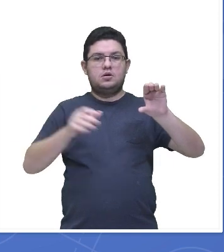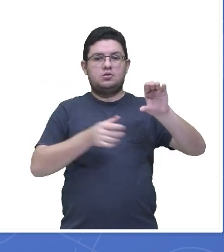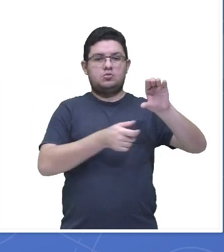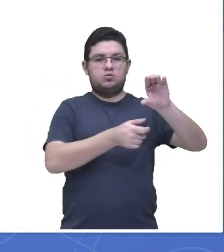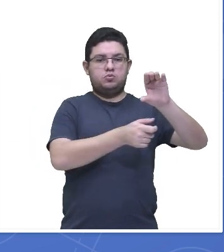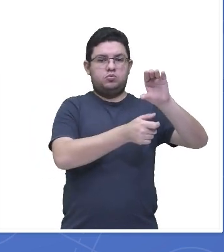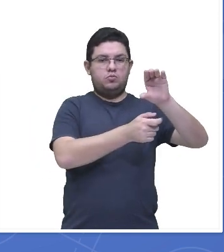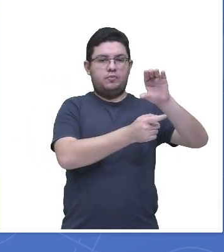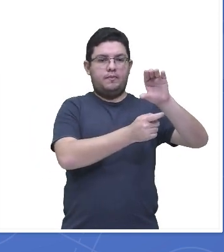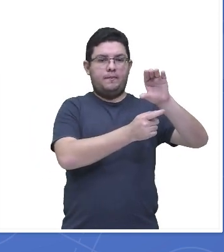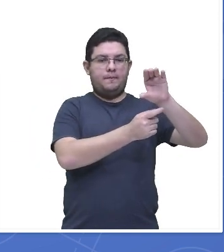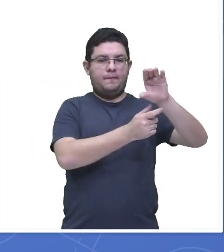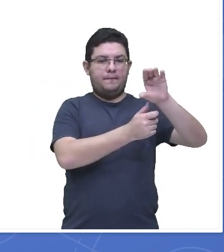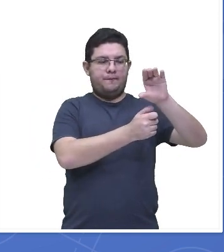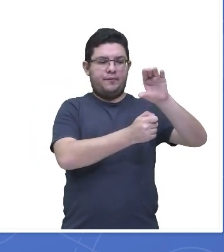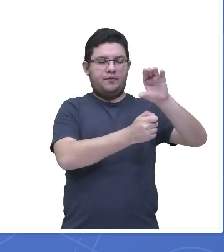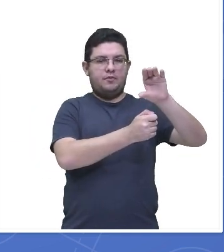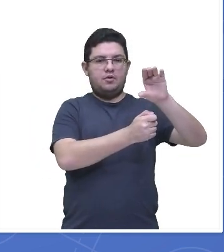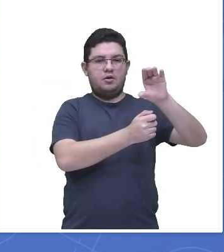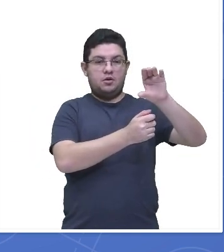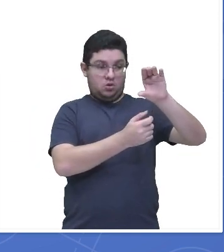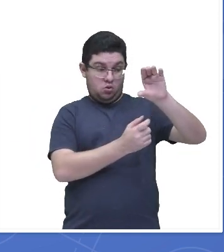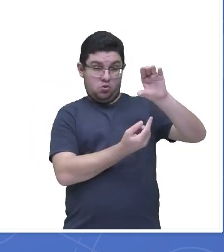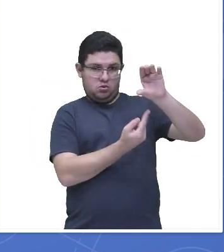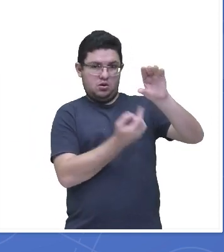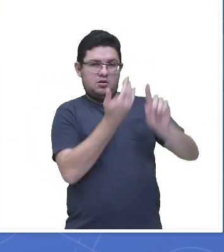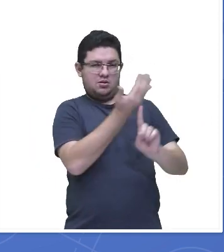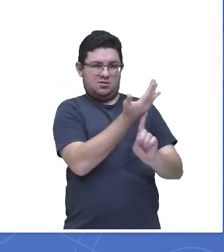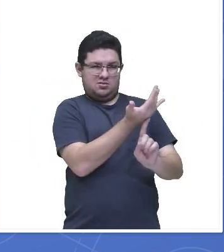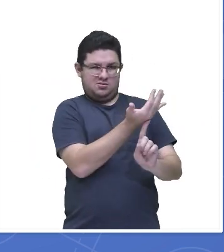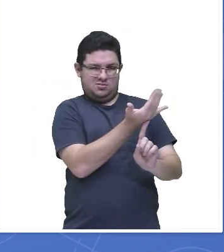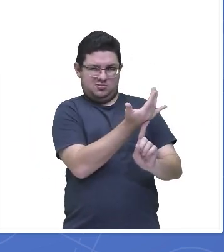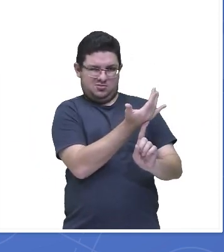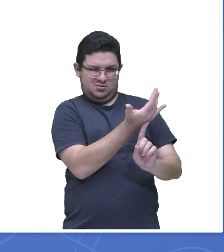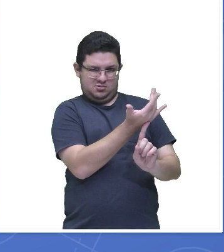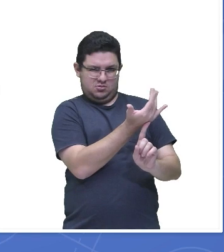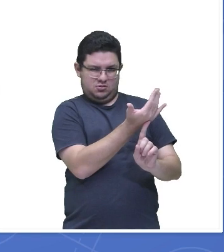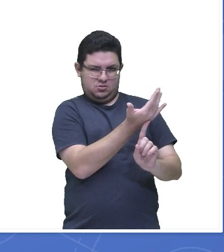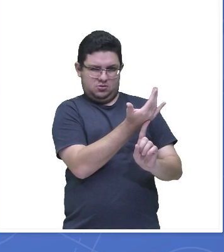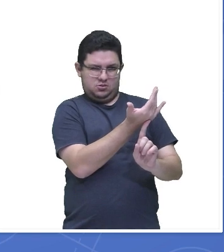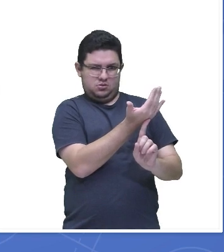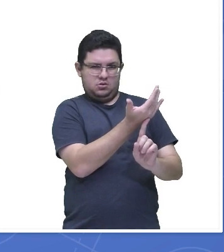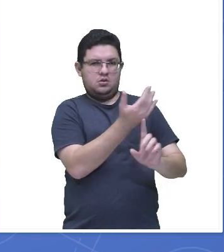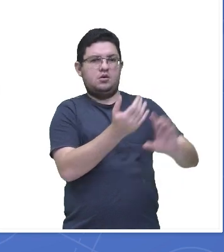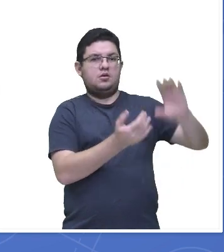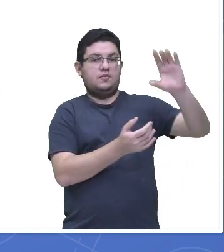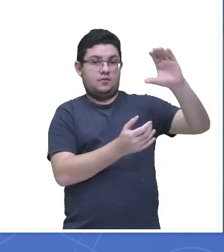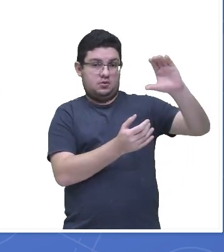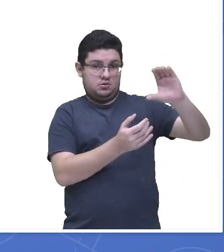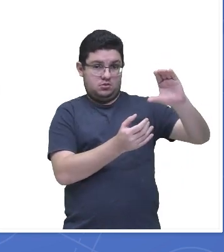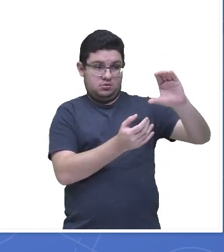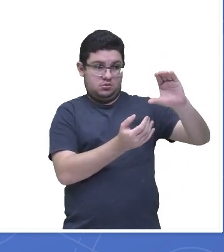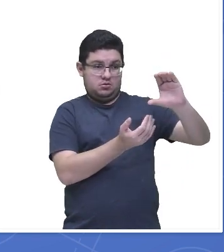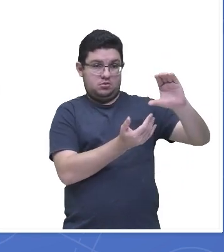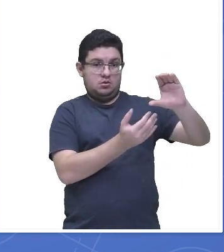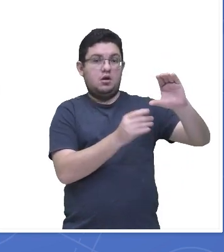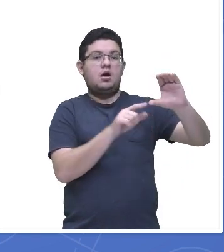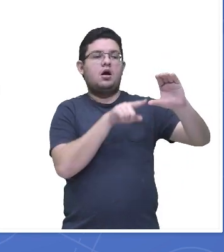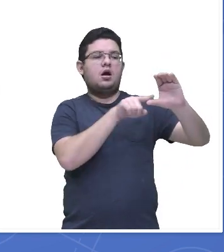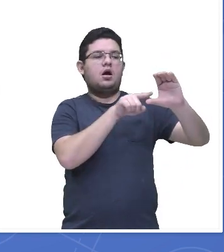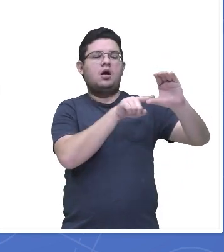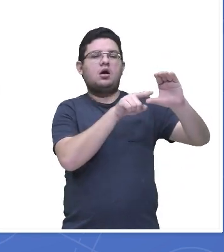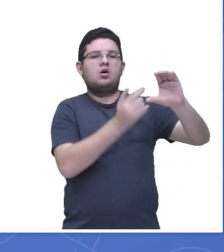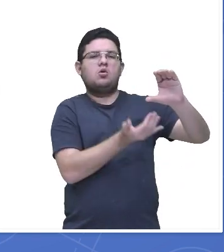que estão posicionadas nesta região próximas aonde está a fonte de calor, elas começam a se